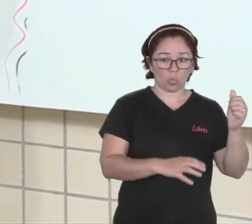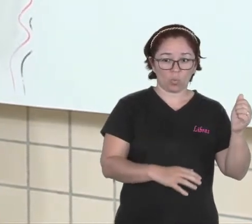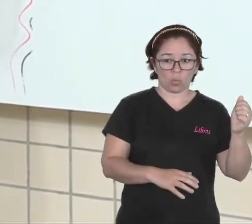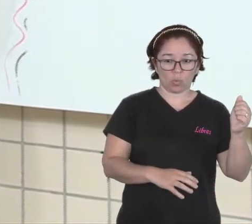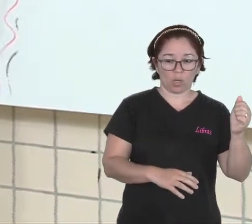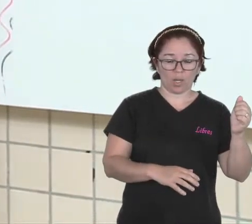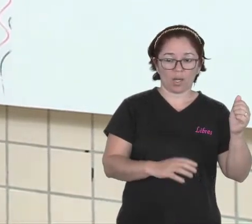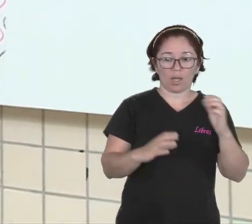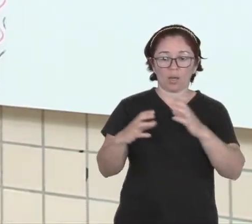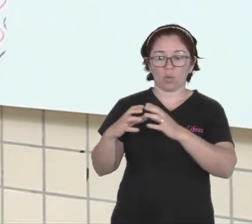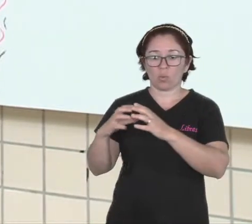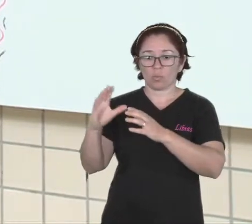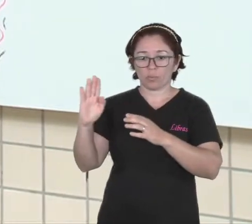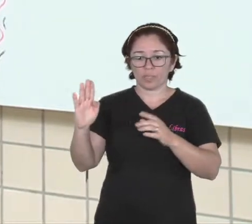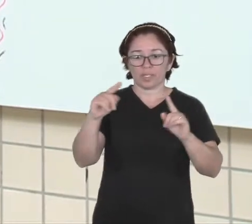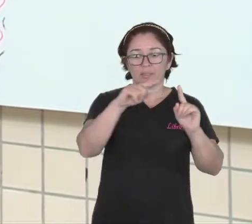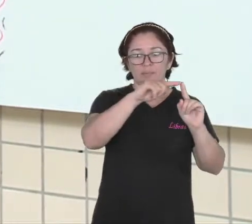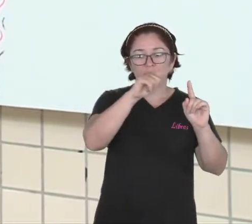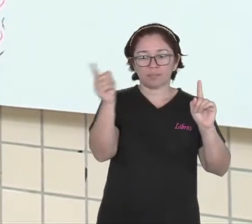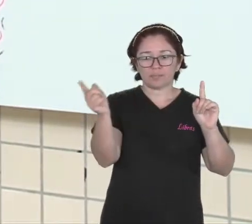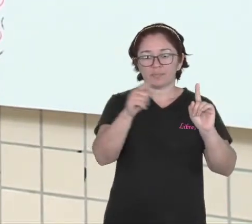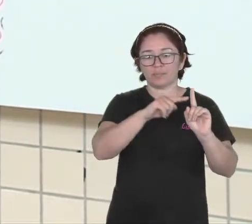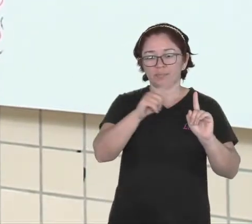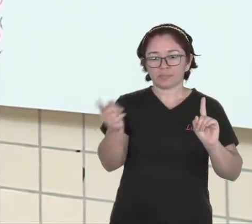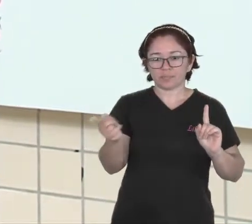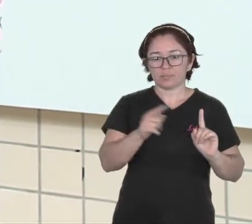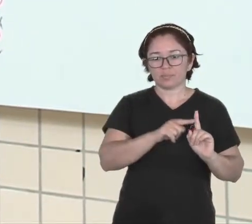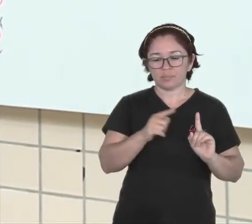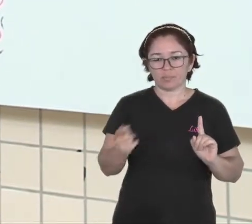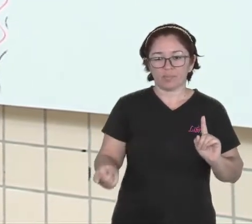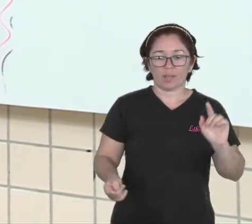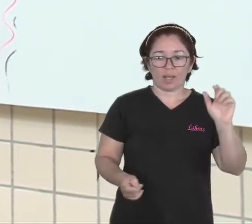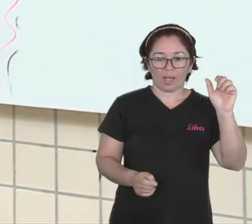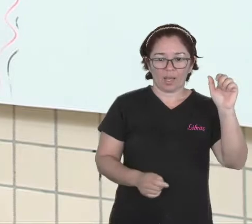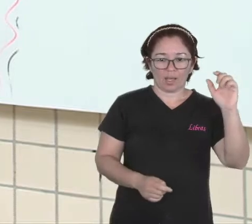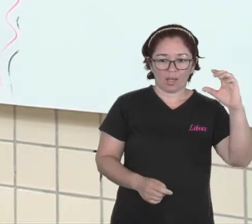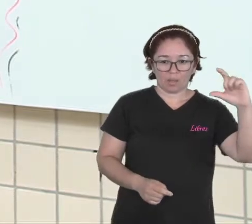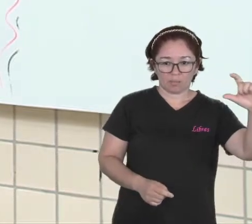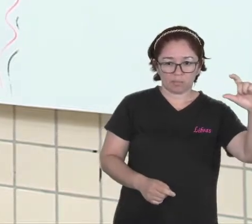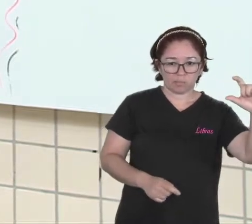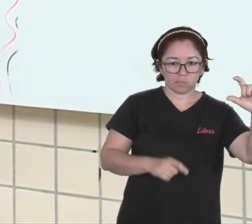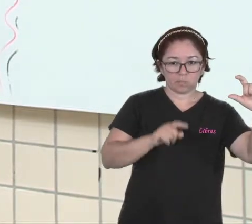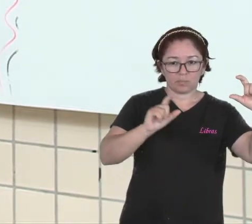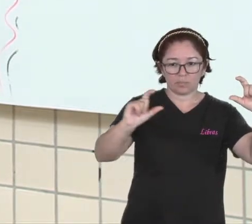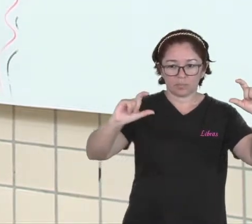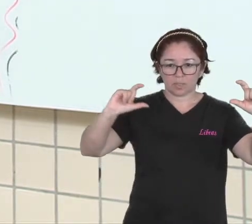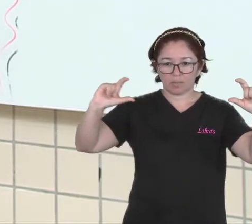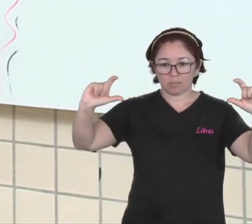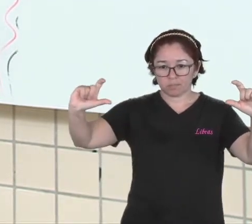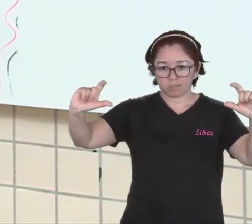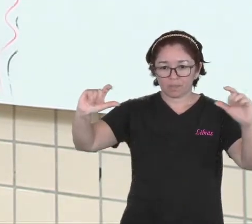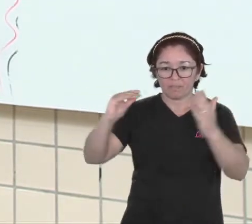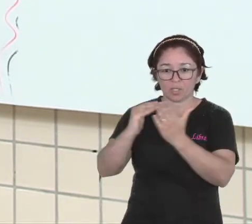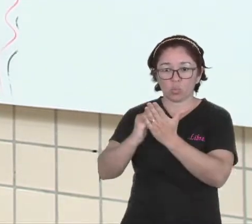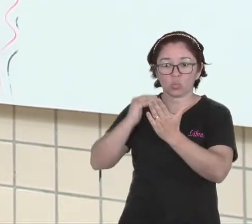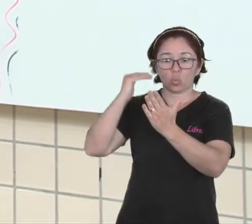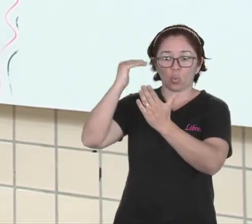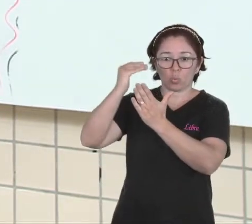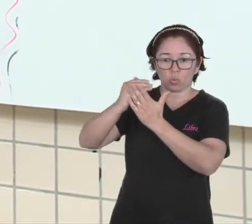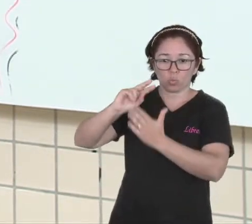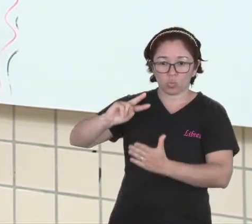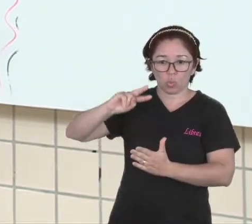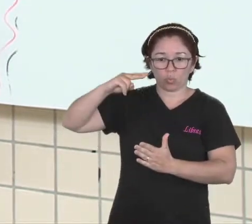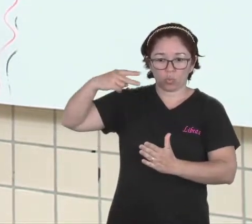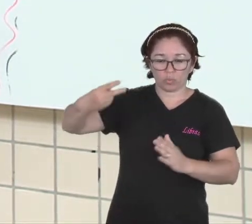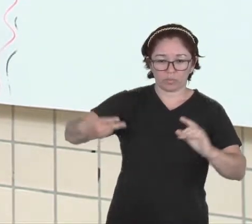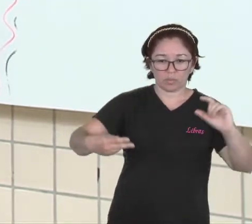já é importante, ao seu dobro em B. Então eu já sei que a minha relação vai partir de A para B